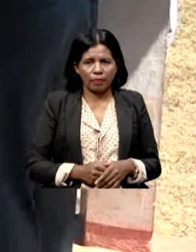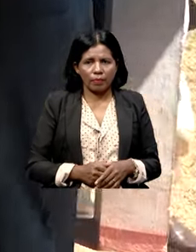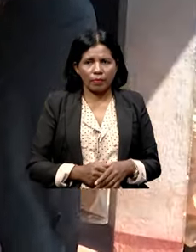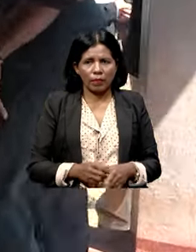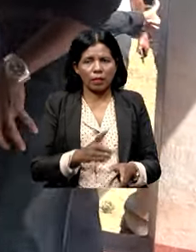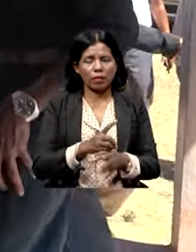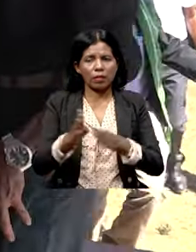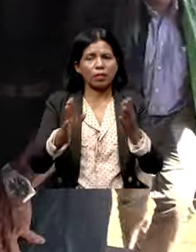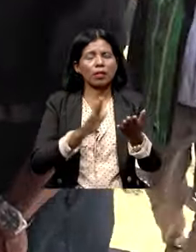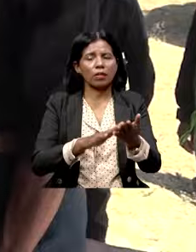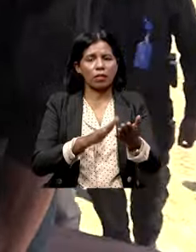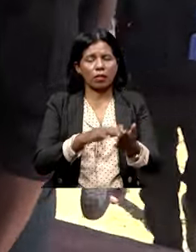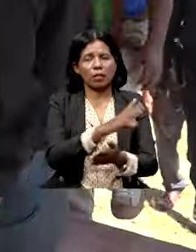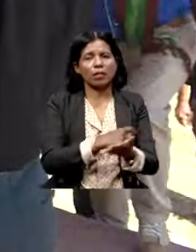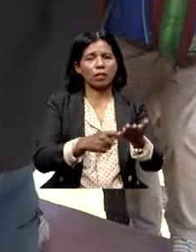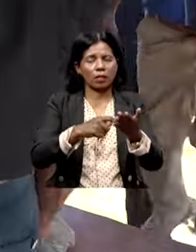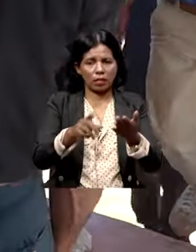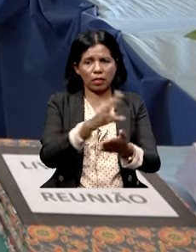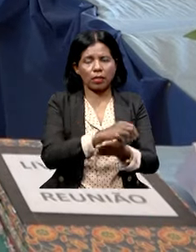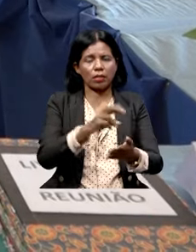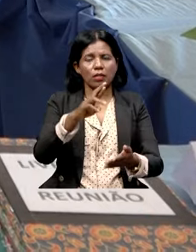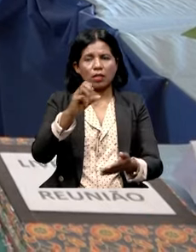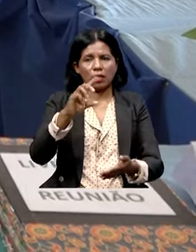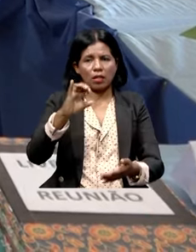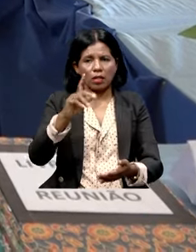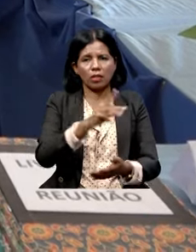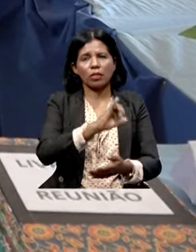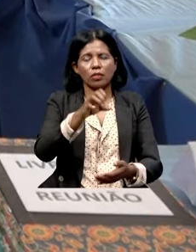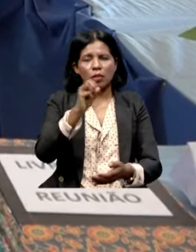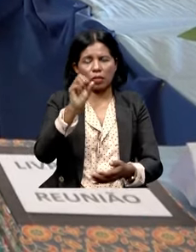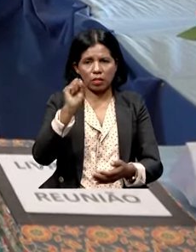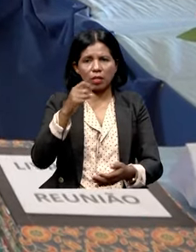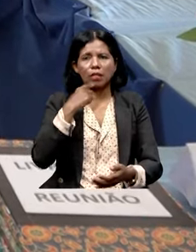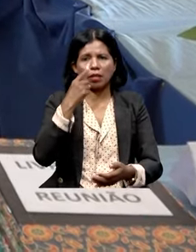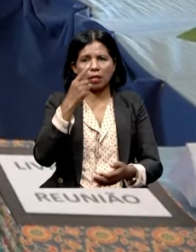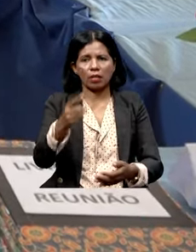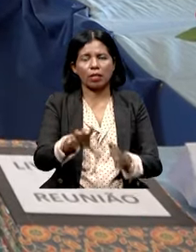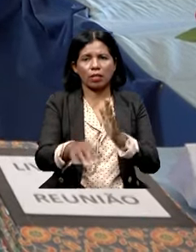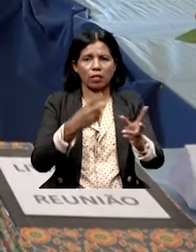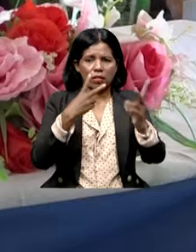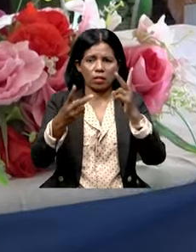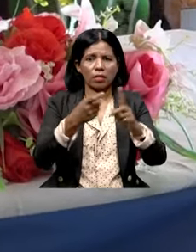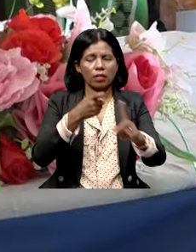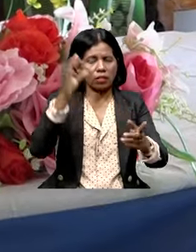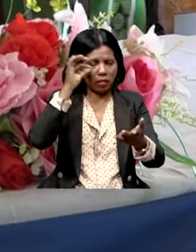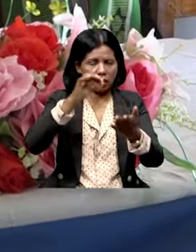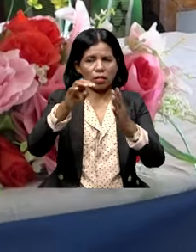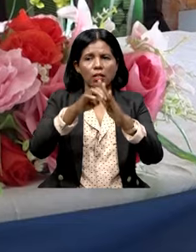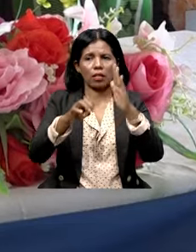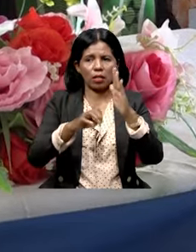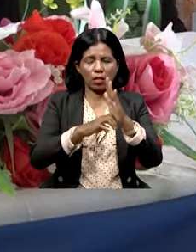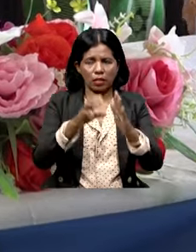Diretor da Escola de Ensino Secundário Técnico Vocacional Relaco, José Gonçalves, já toca está o NEM, a fim de visita o secretário de Estado